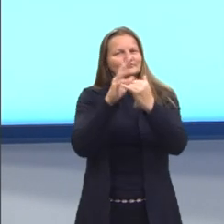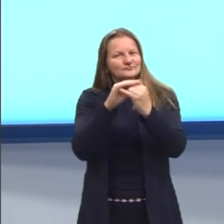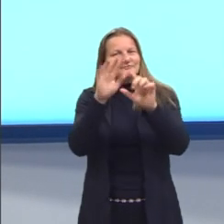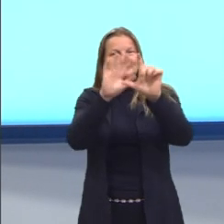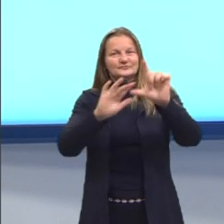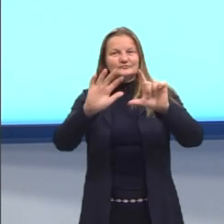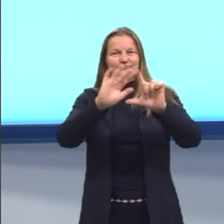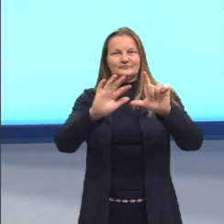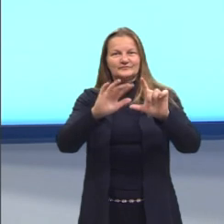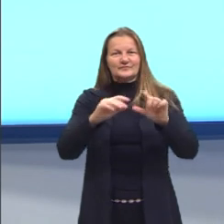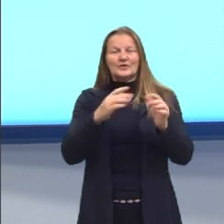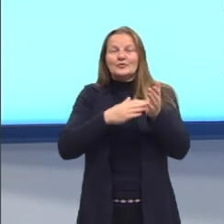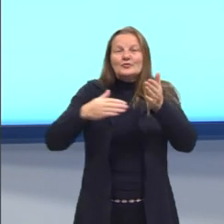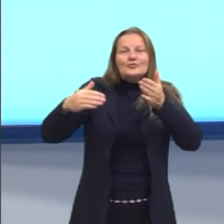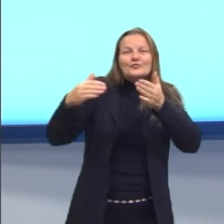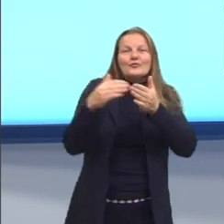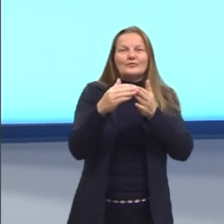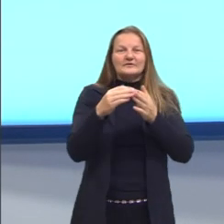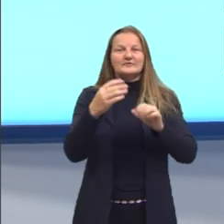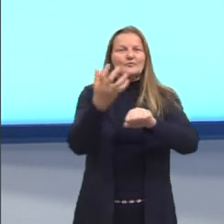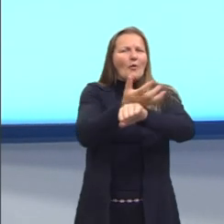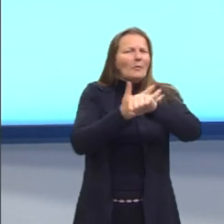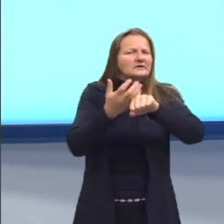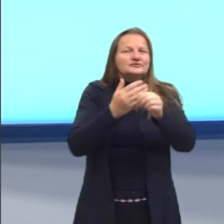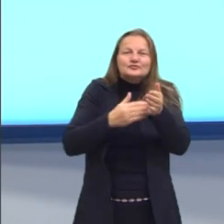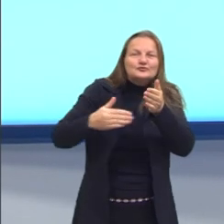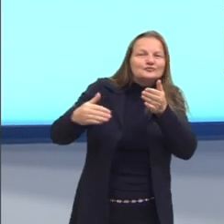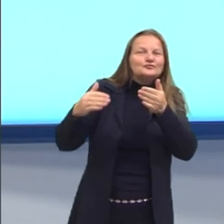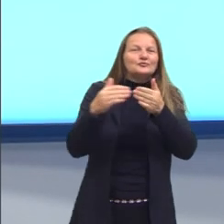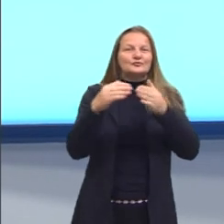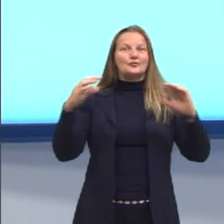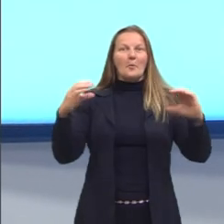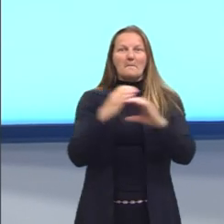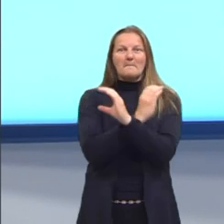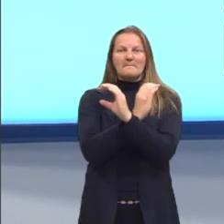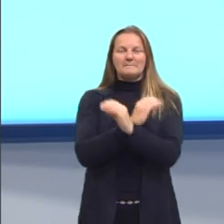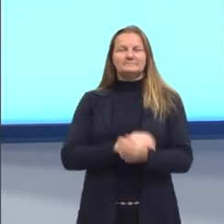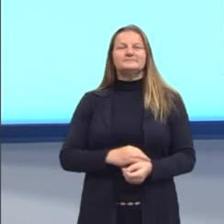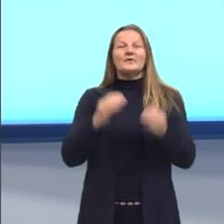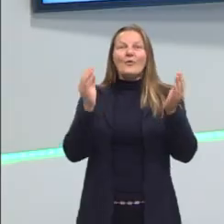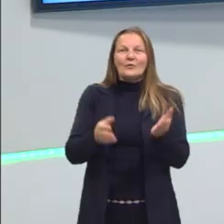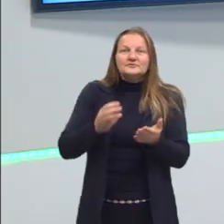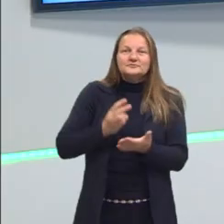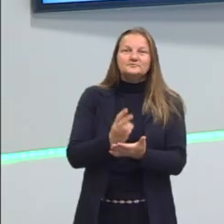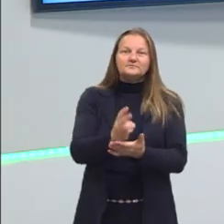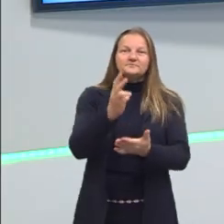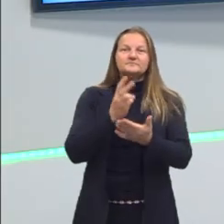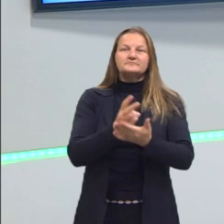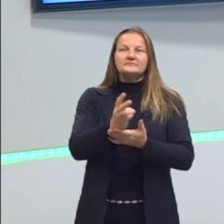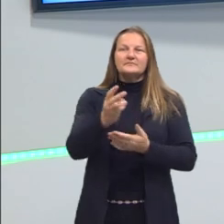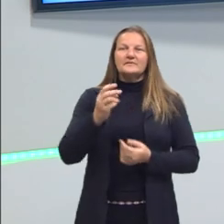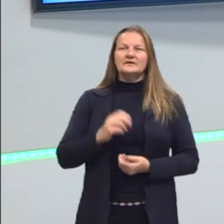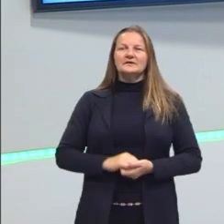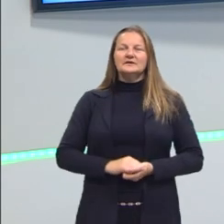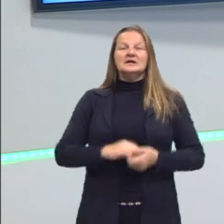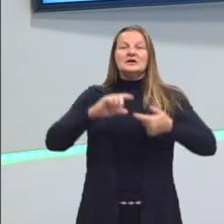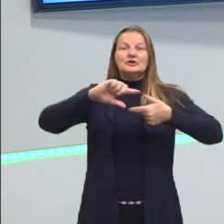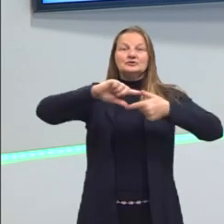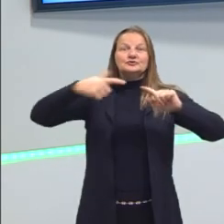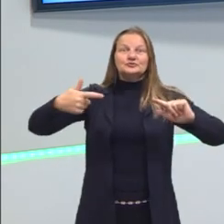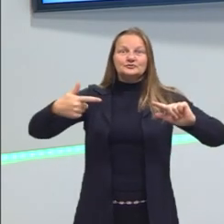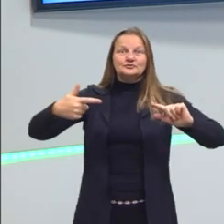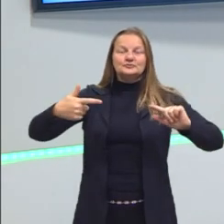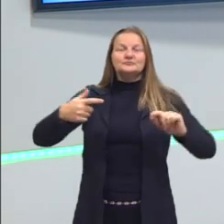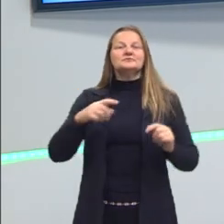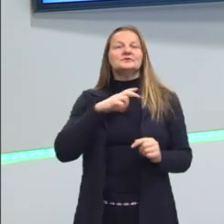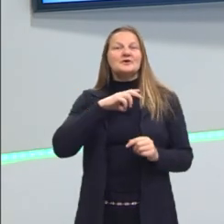QR Code vocês têm todas as aulas de todos os componentes hoje então nós vamos dar continuidade aí na geometria